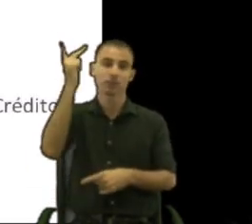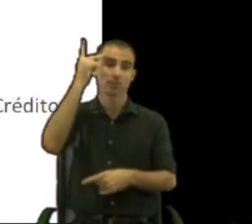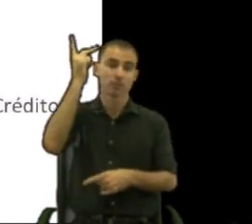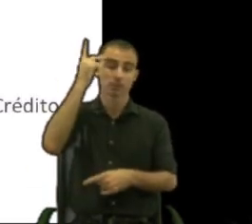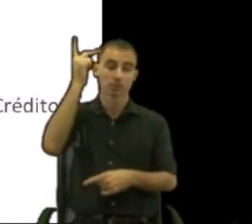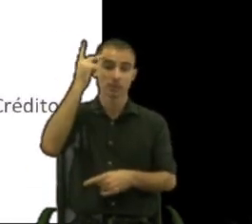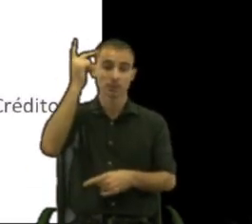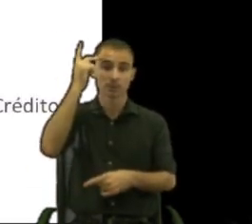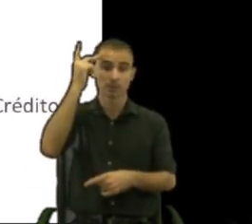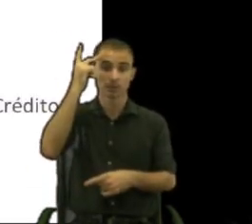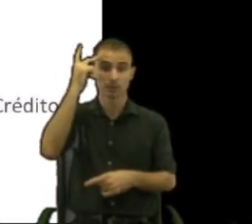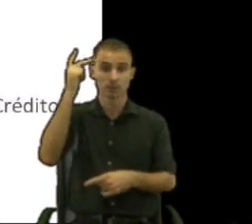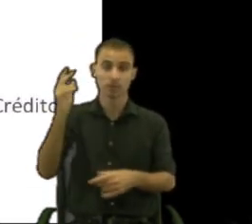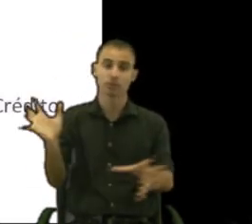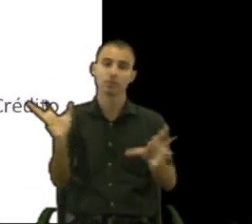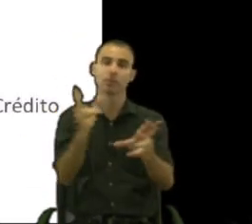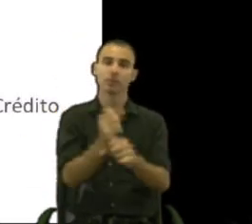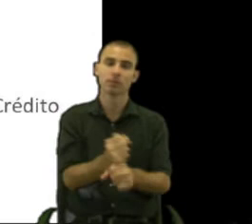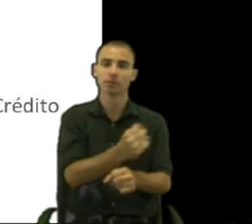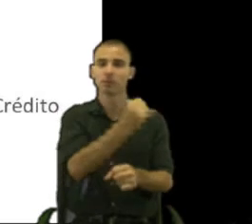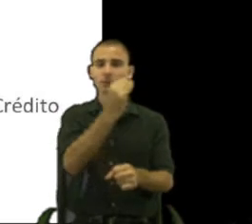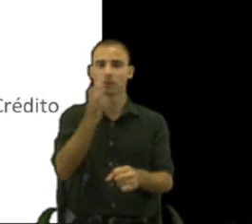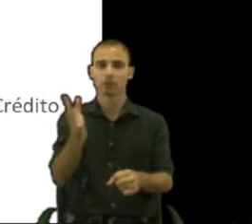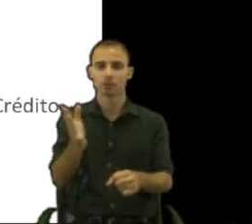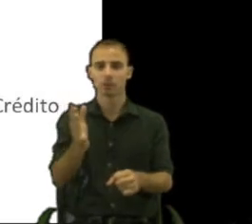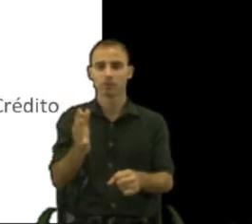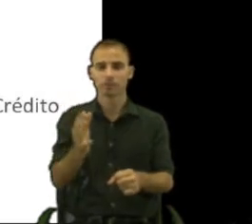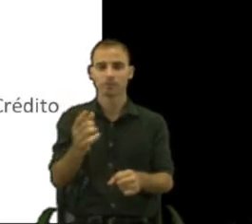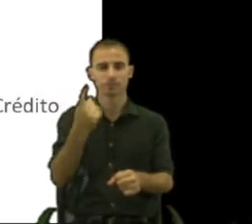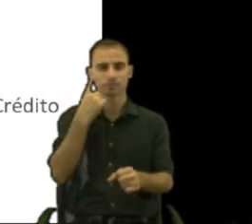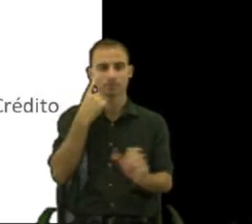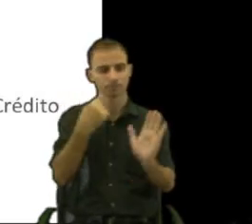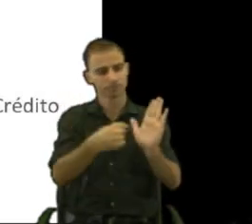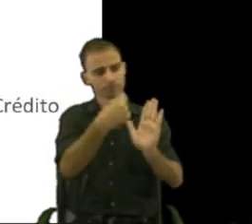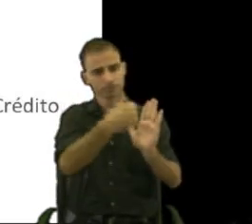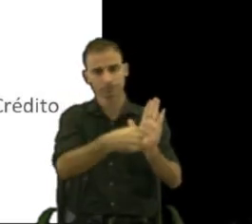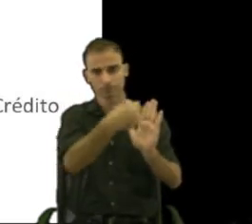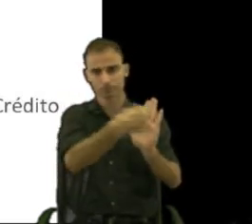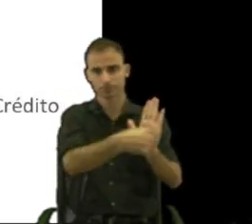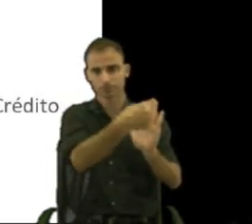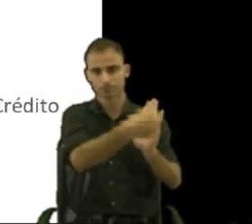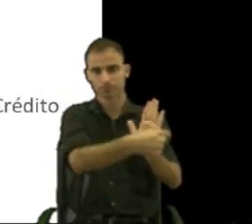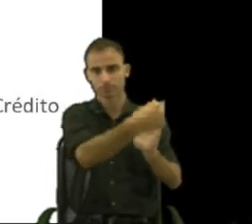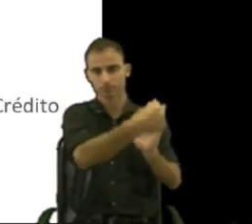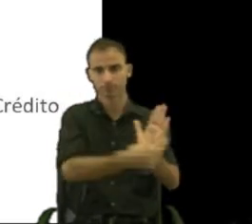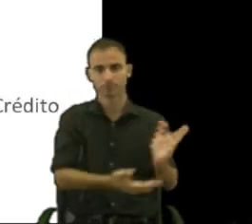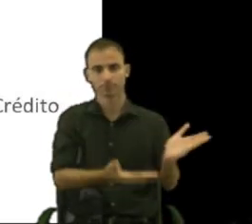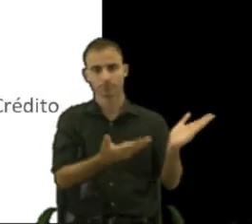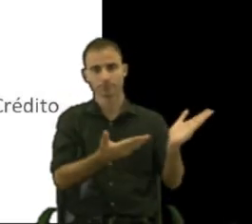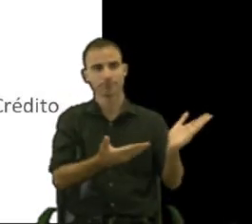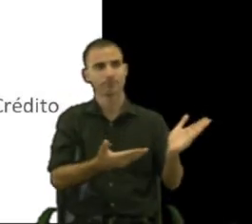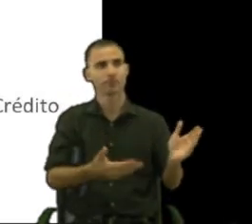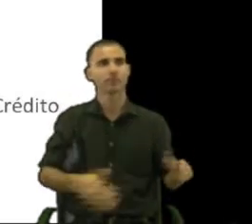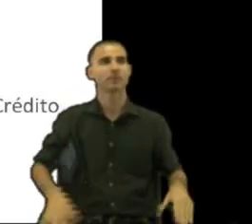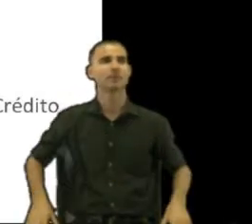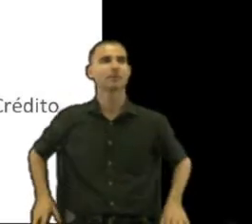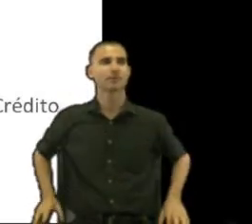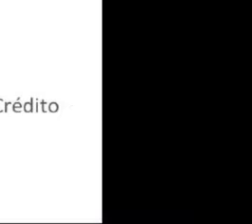vamos ver aqui no gráfico, 68% do município, 28%